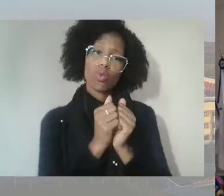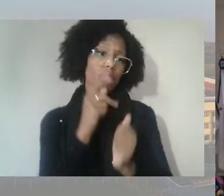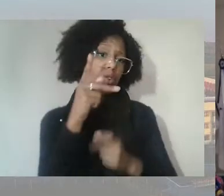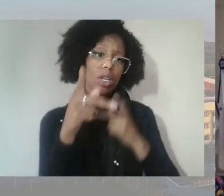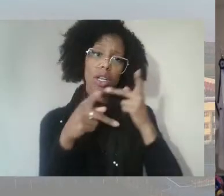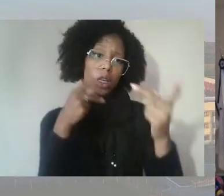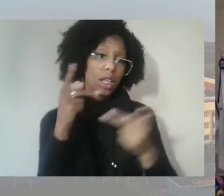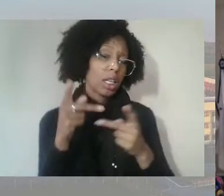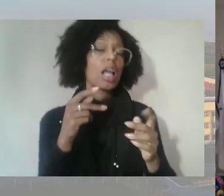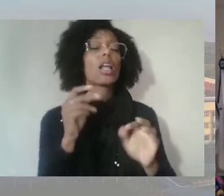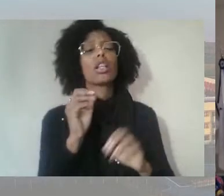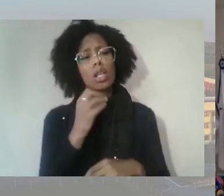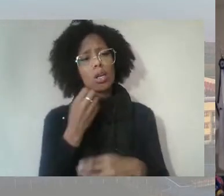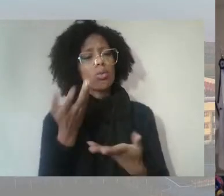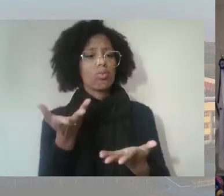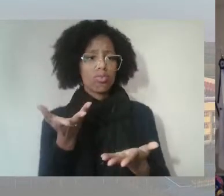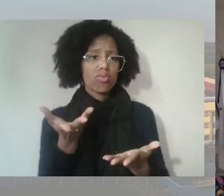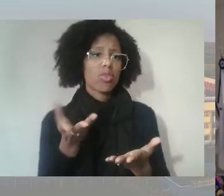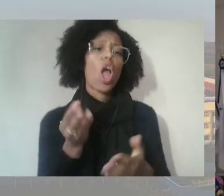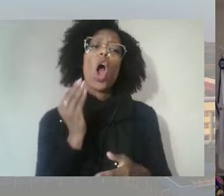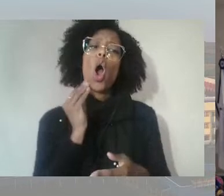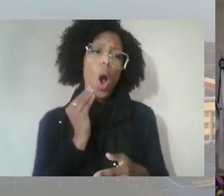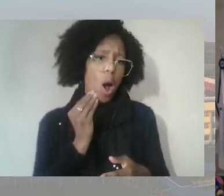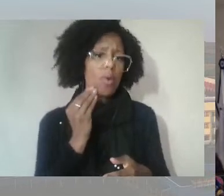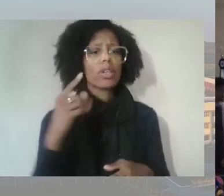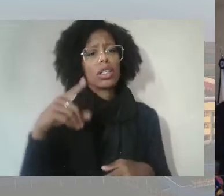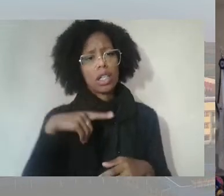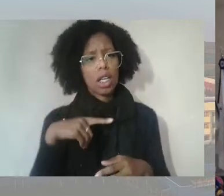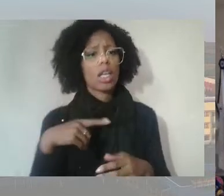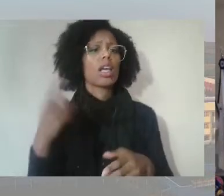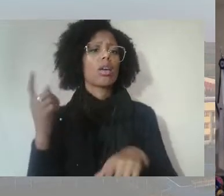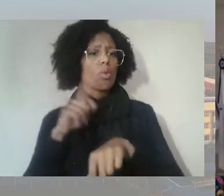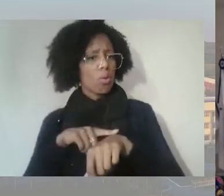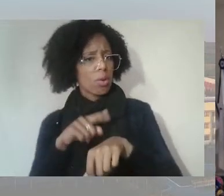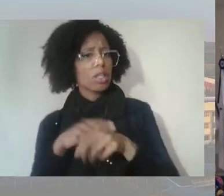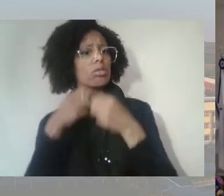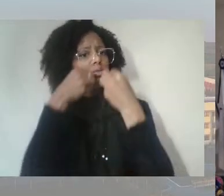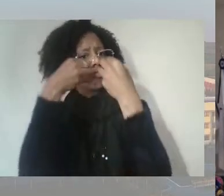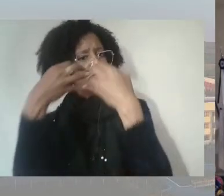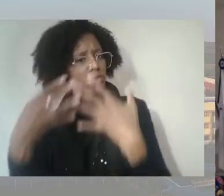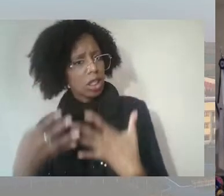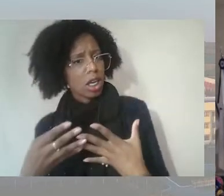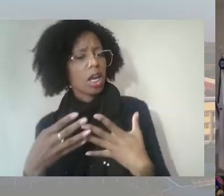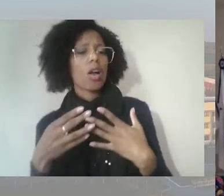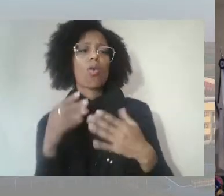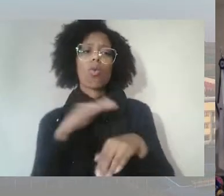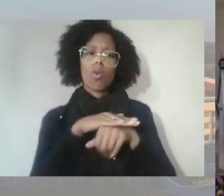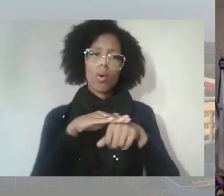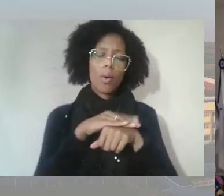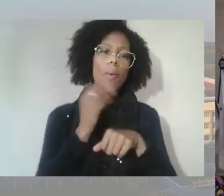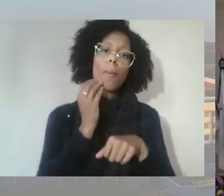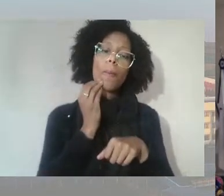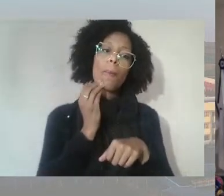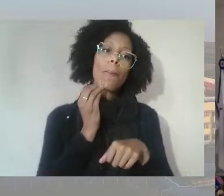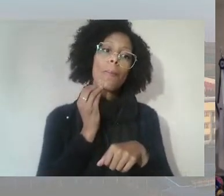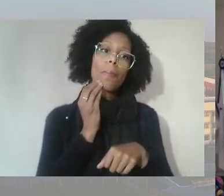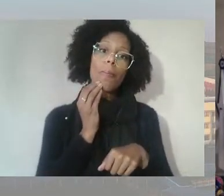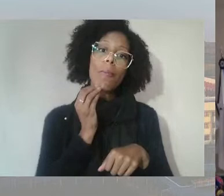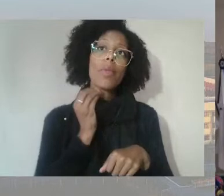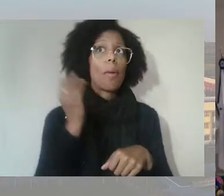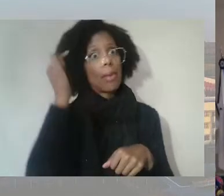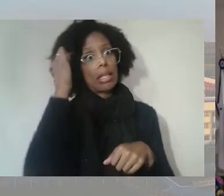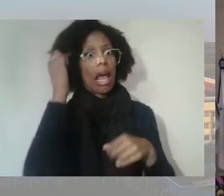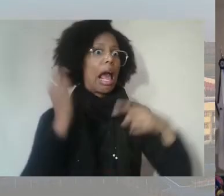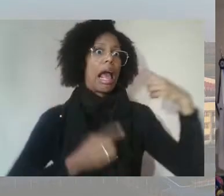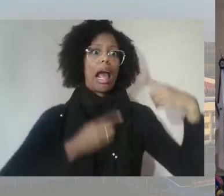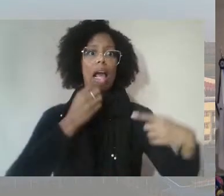ter momentos e momentos. Mas que fique bem claro, fique objetivo, né? Não fique dúvida de que ninguém estava questionando